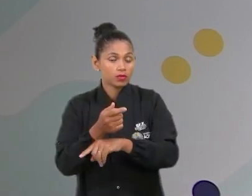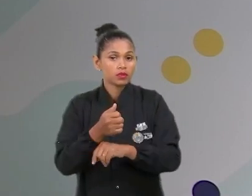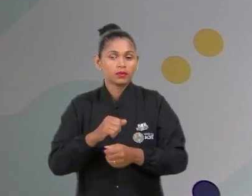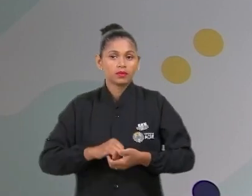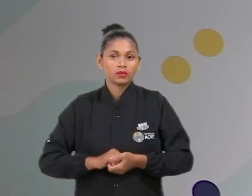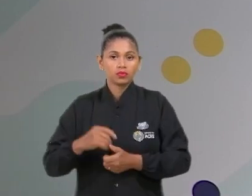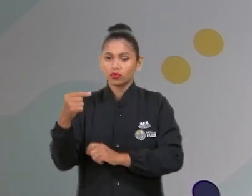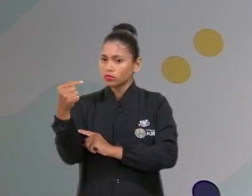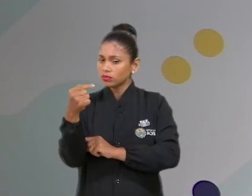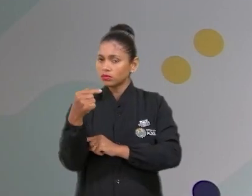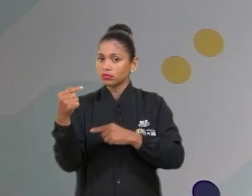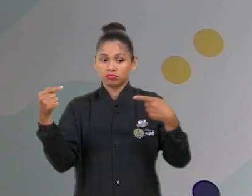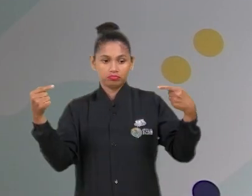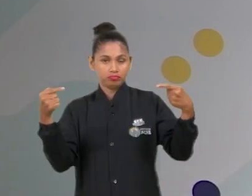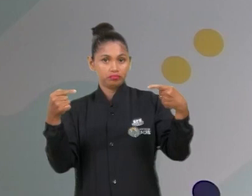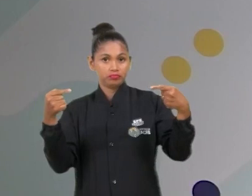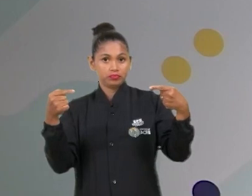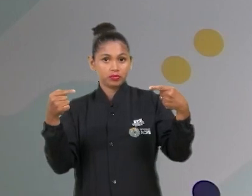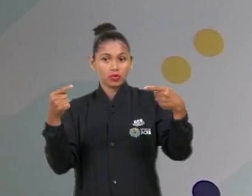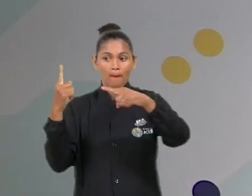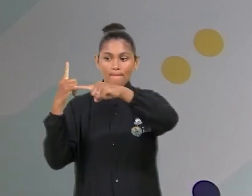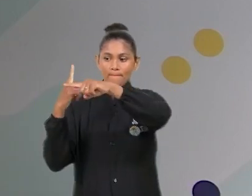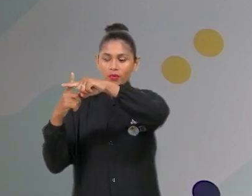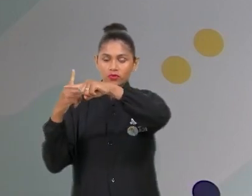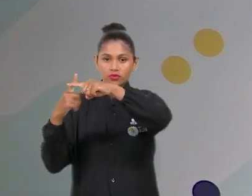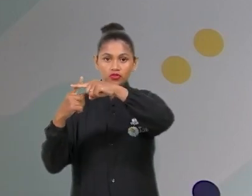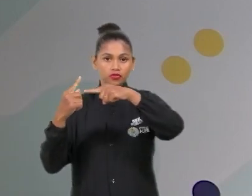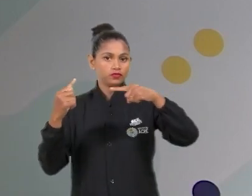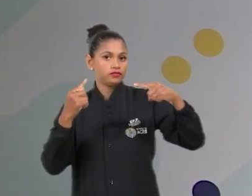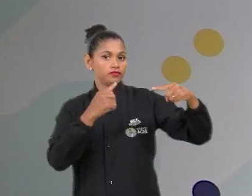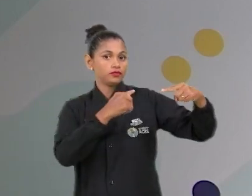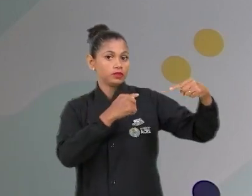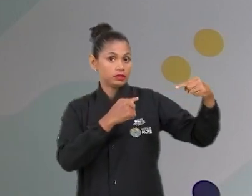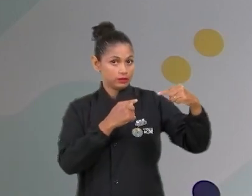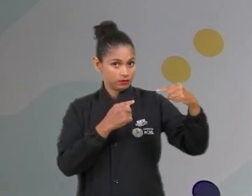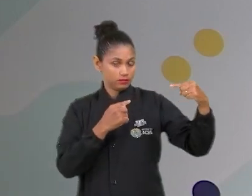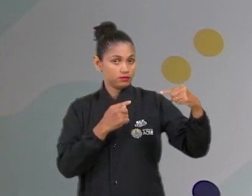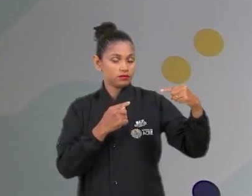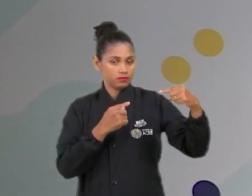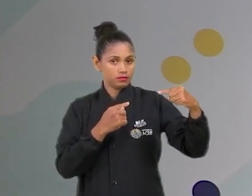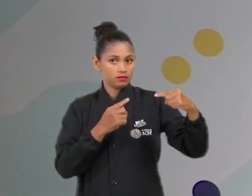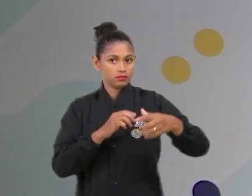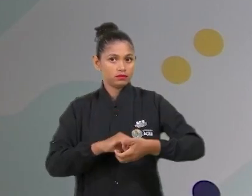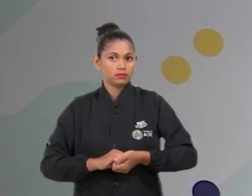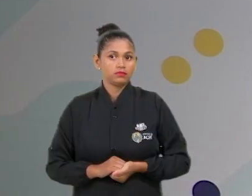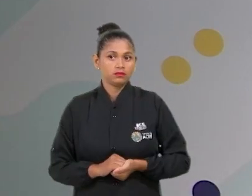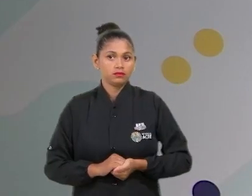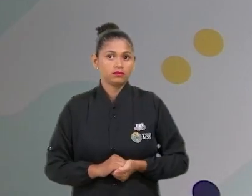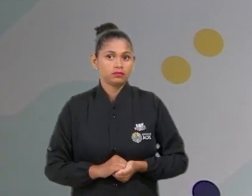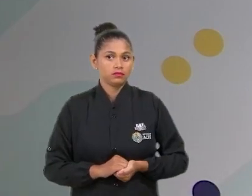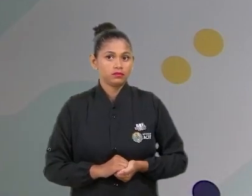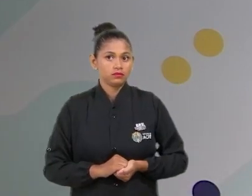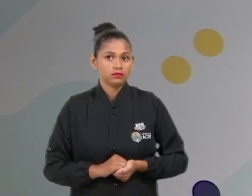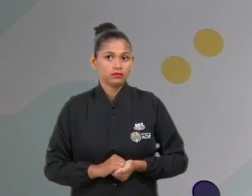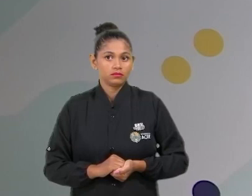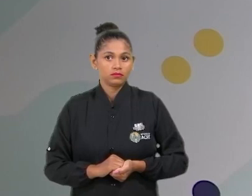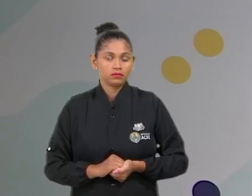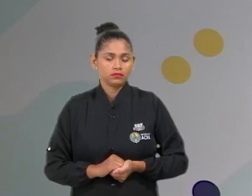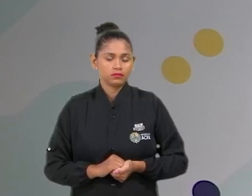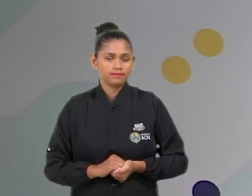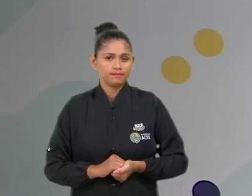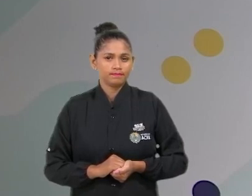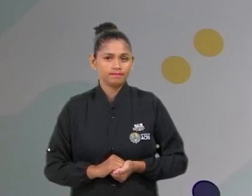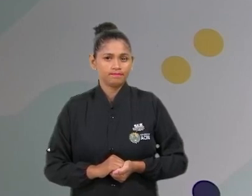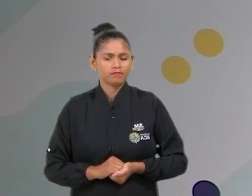Ou seja, vai crescer na mesma direção que o raio atômico. Será que eles